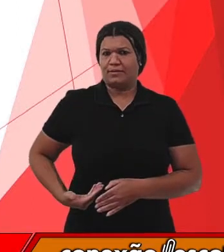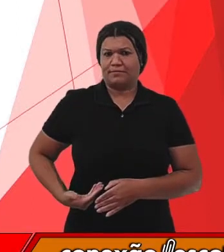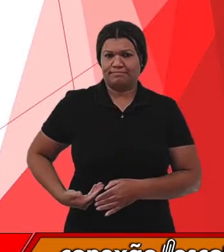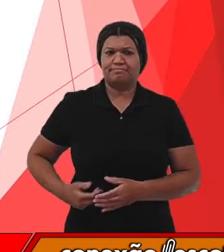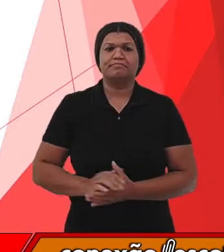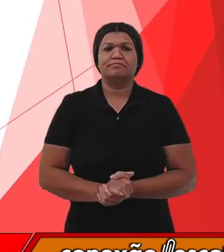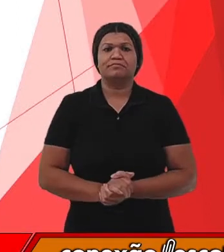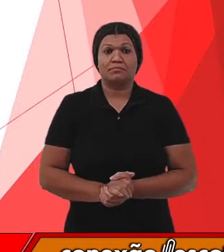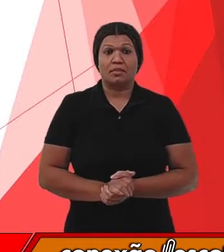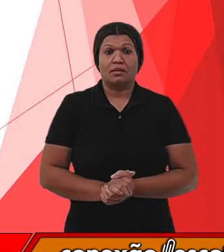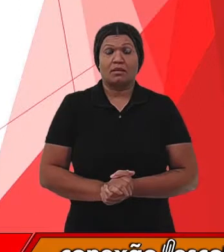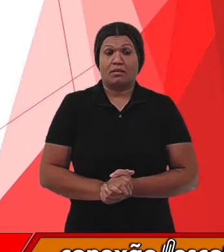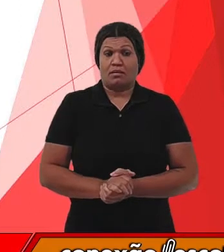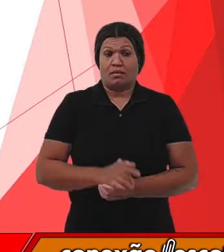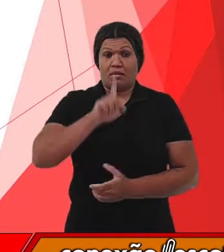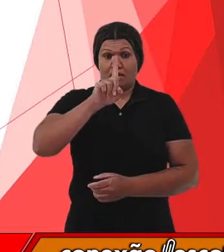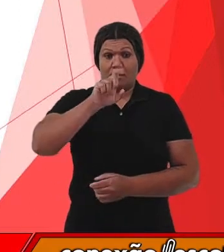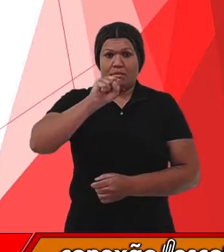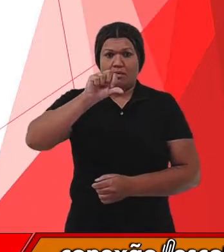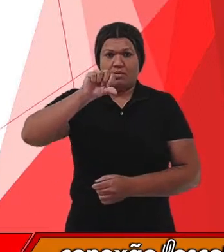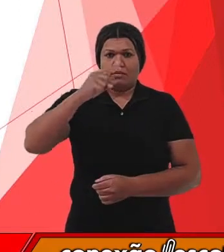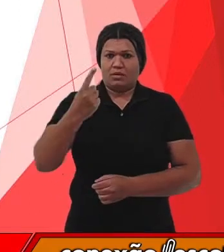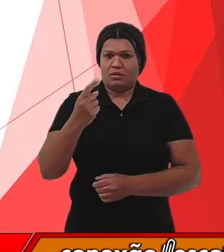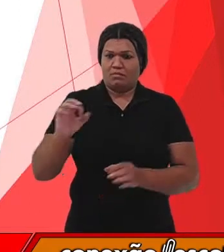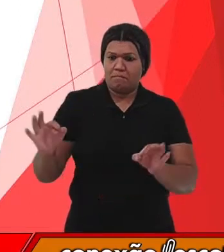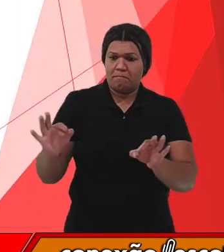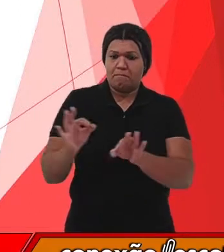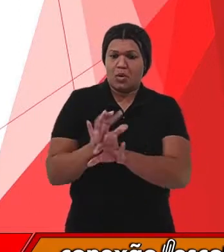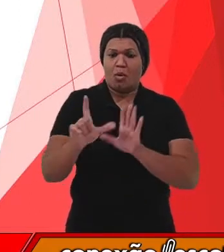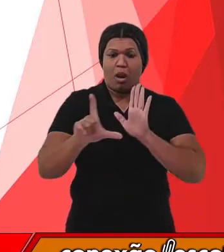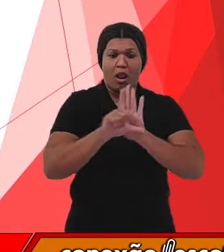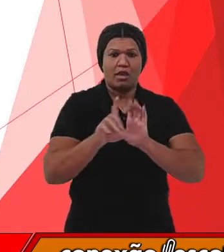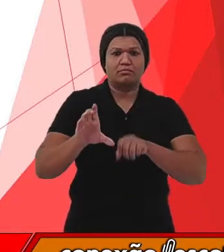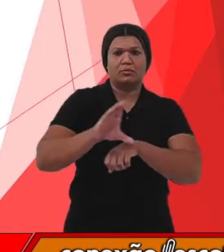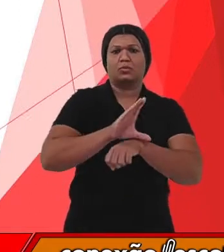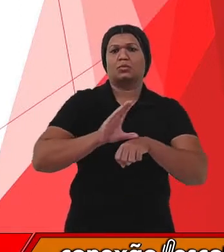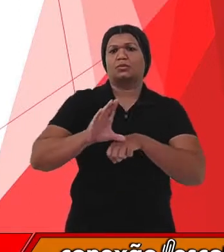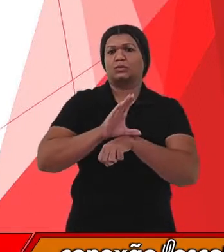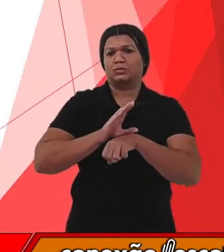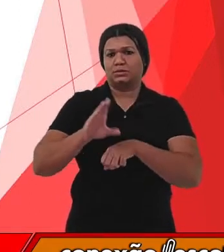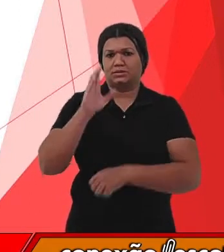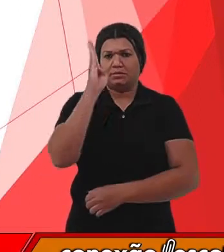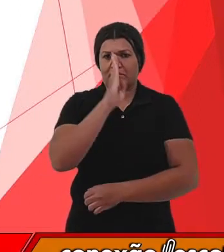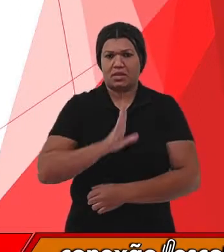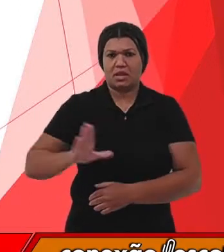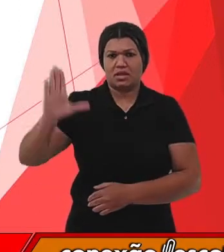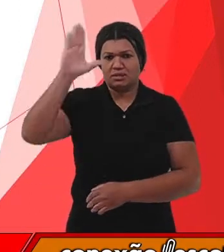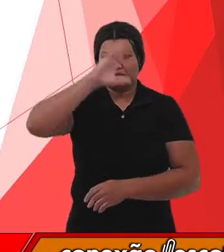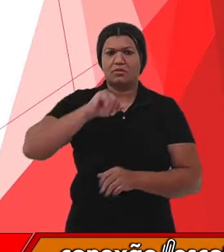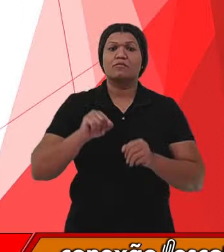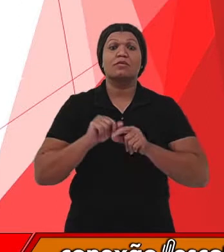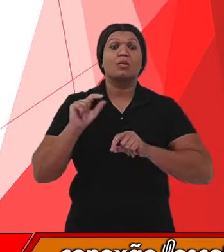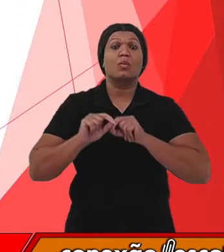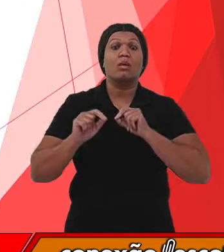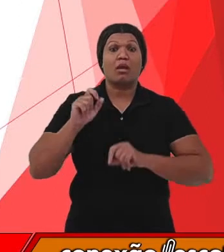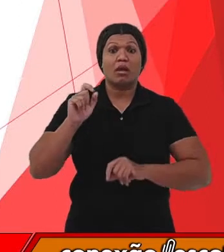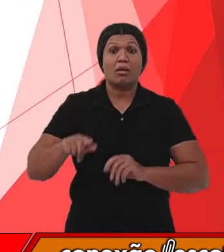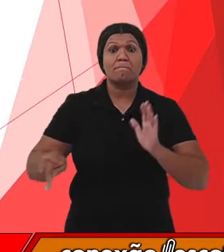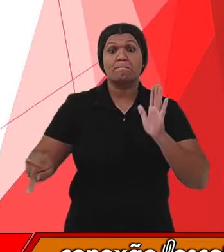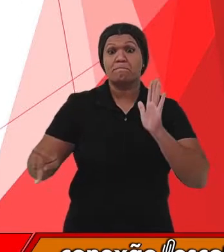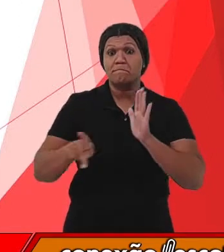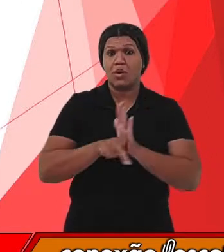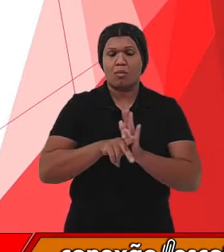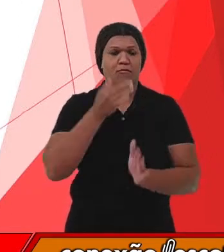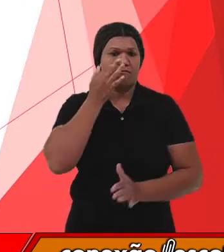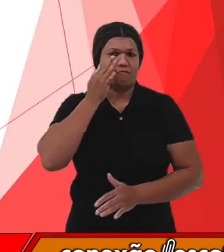a Constituição Brasileira, que estabelecia o regime político como uma república federativa. Mas o